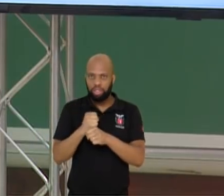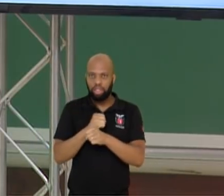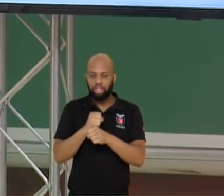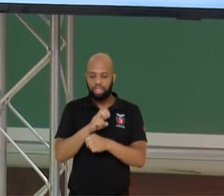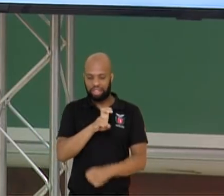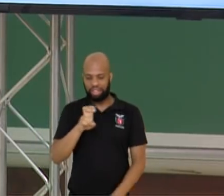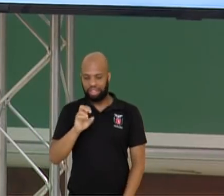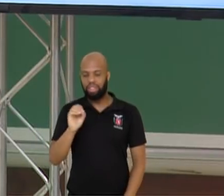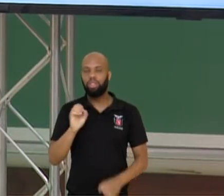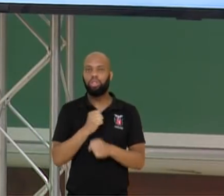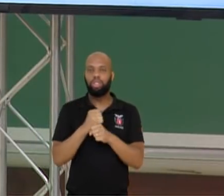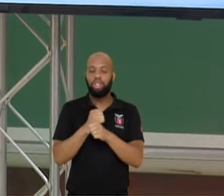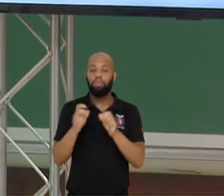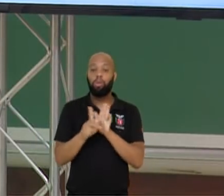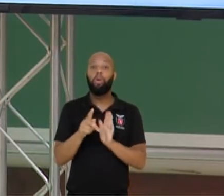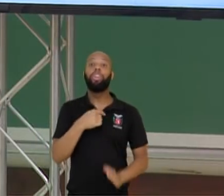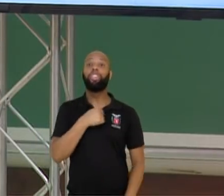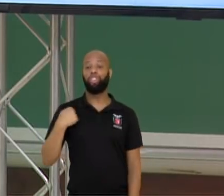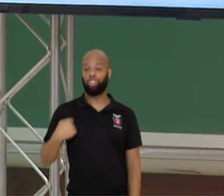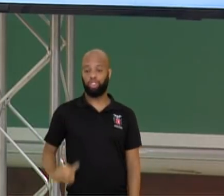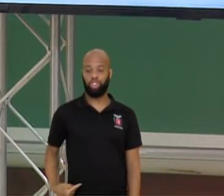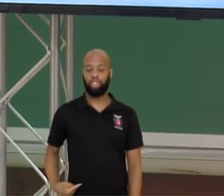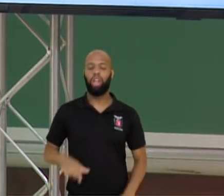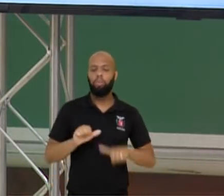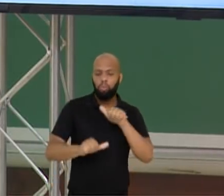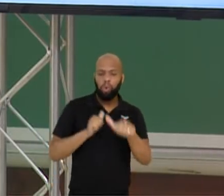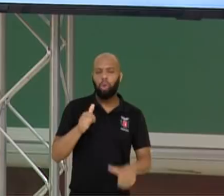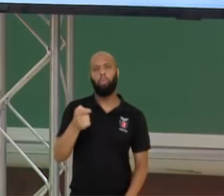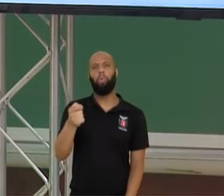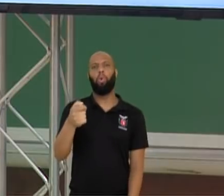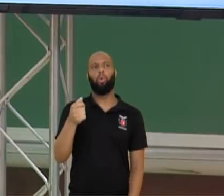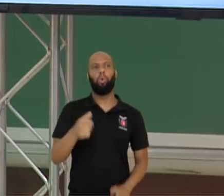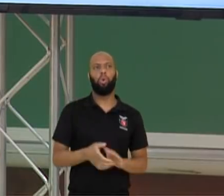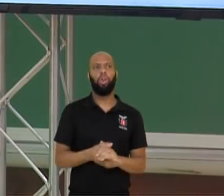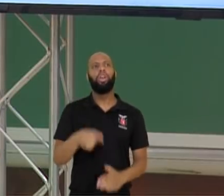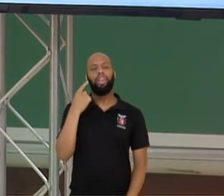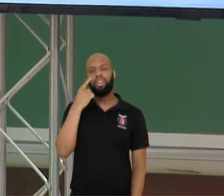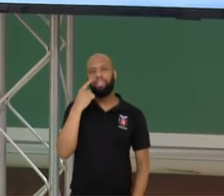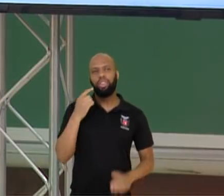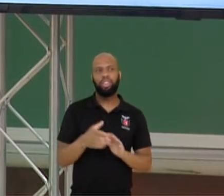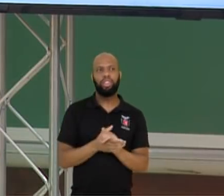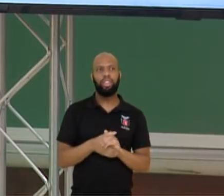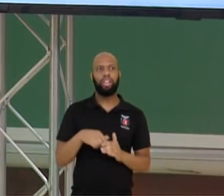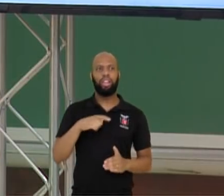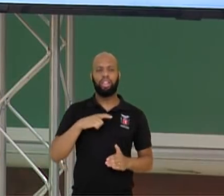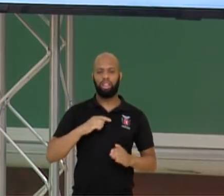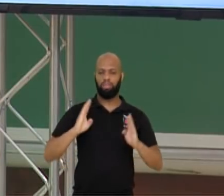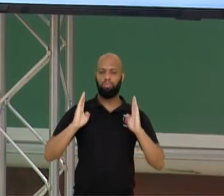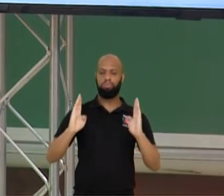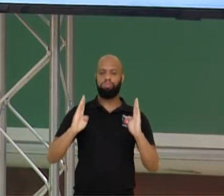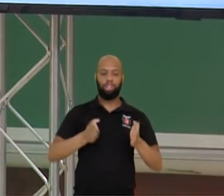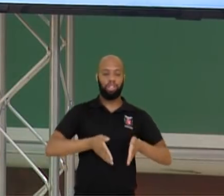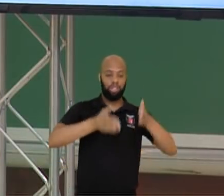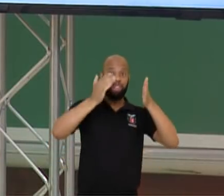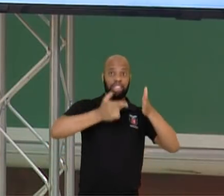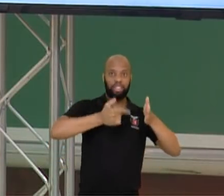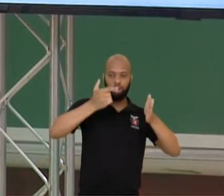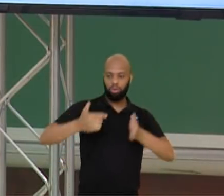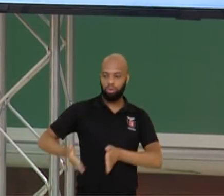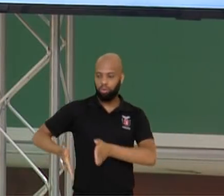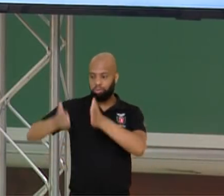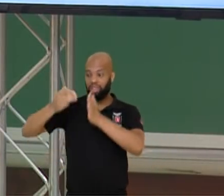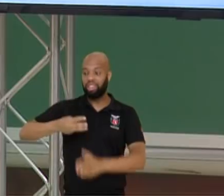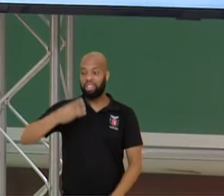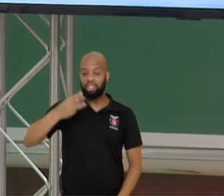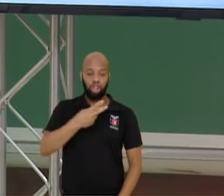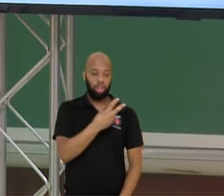ano 500 da China, a gente vê que mudou pouca coisa. Olha só, o tanto de tempo que passou, 200 anos antes